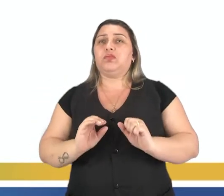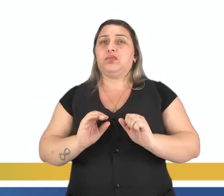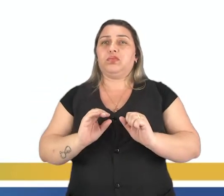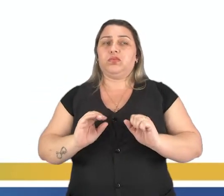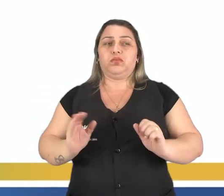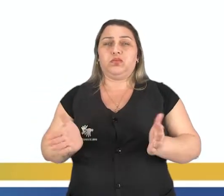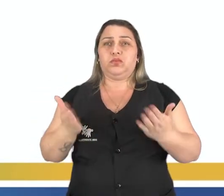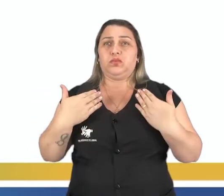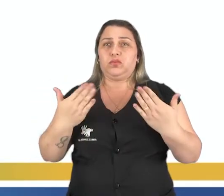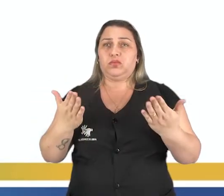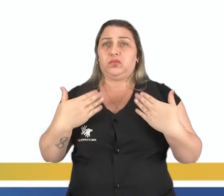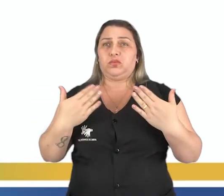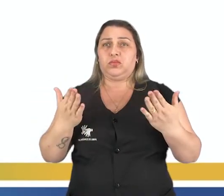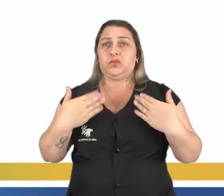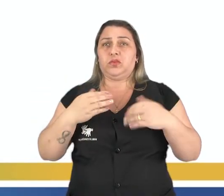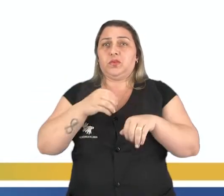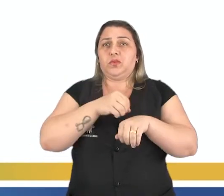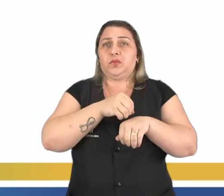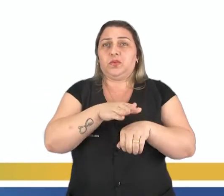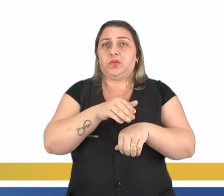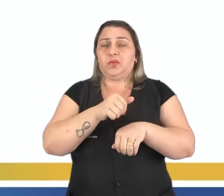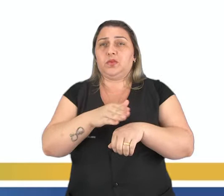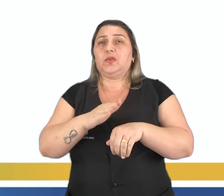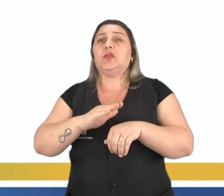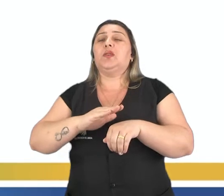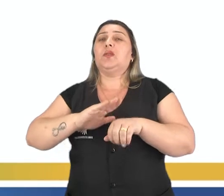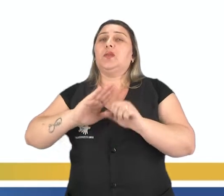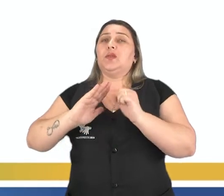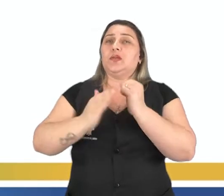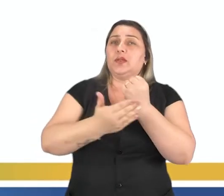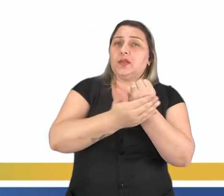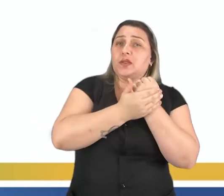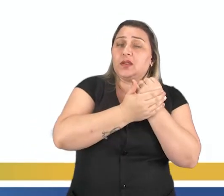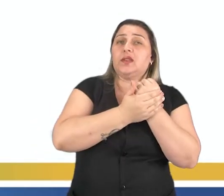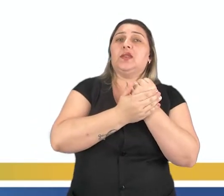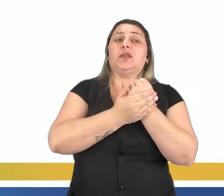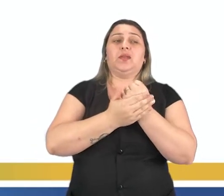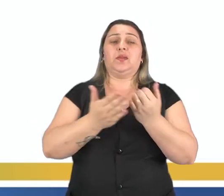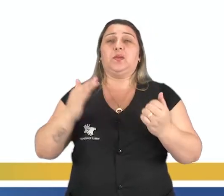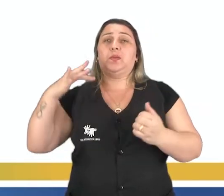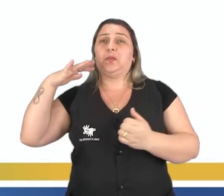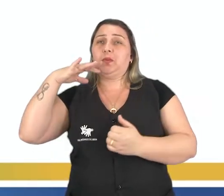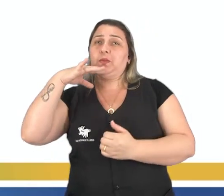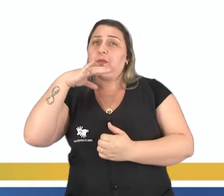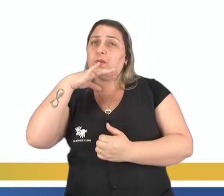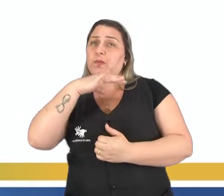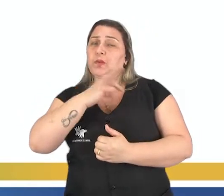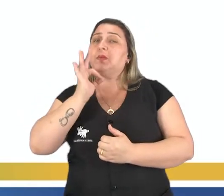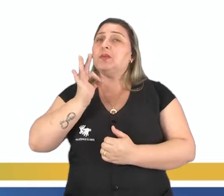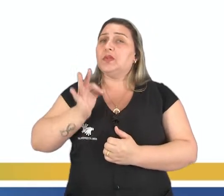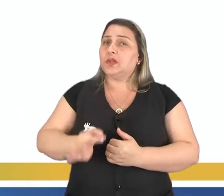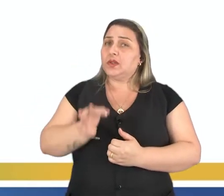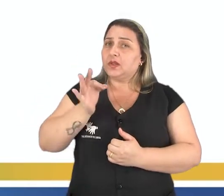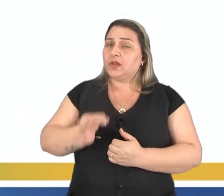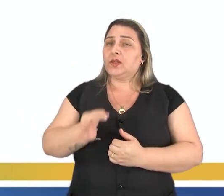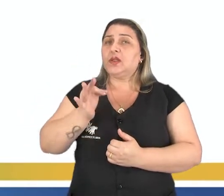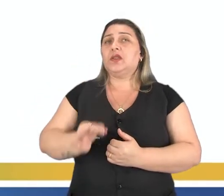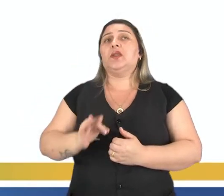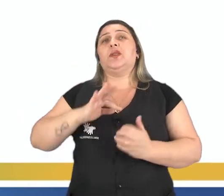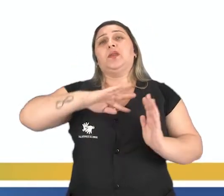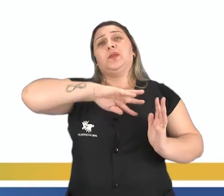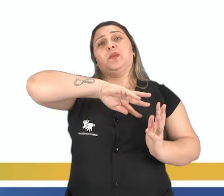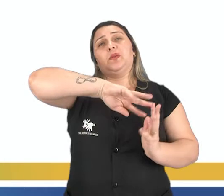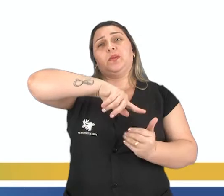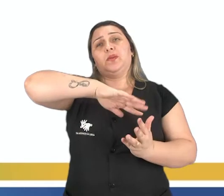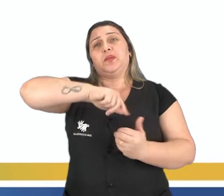mesmo tempo em que ofereça um isolamento térmico no nível adequado. A atmosfera do nosso planeta,